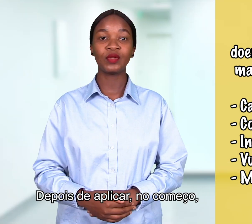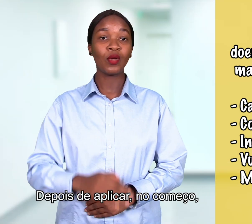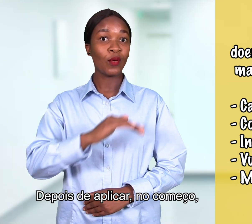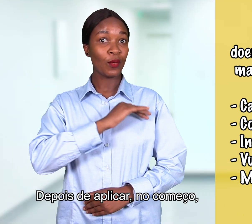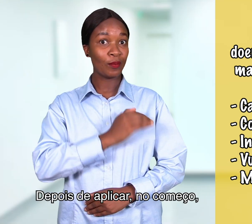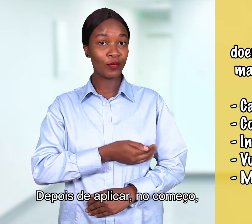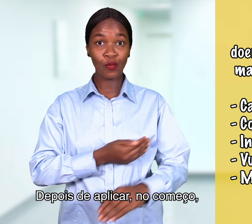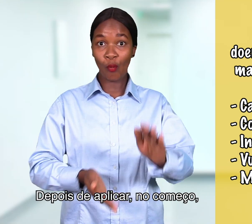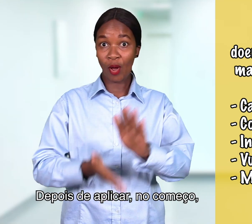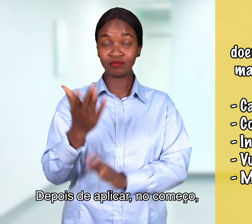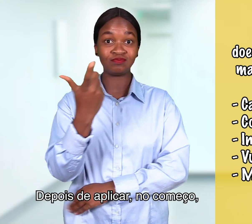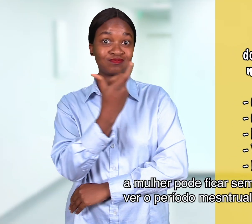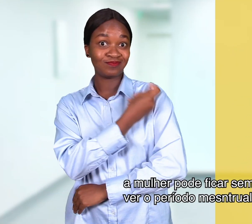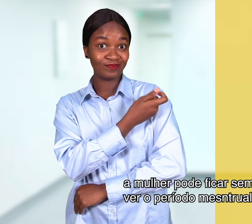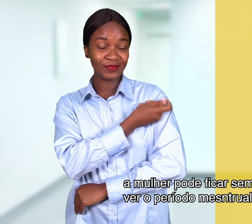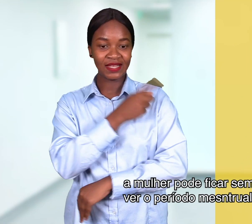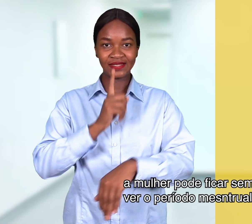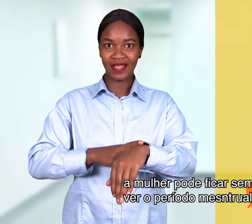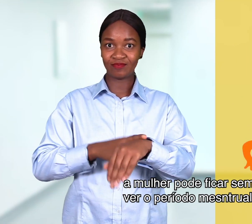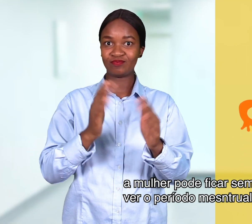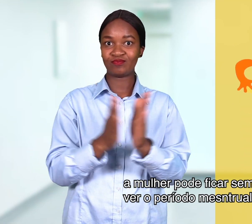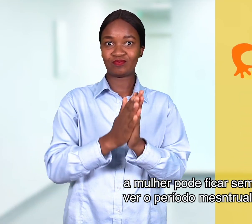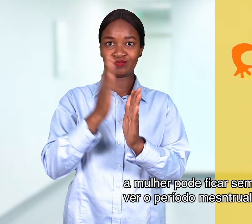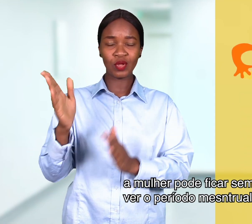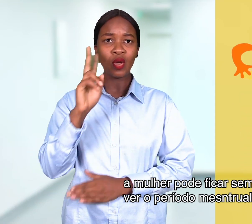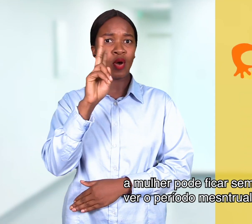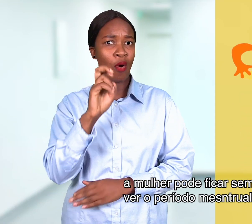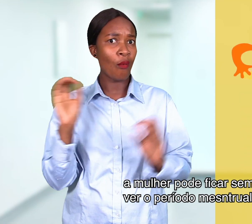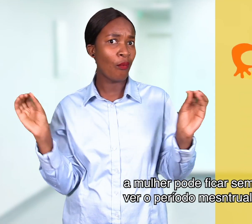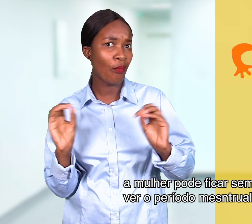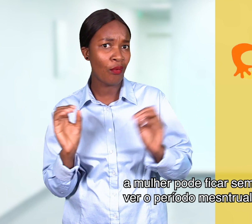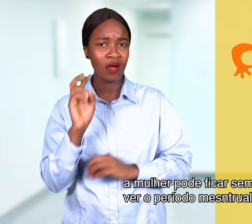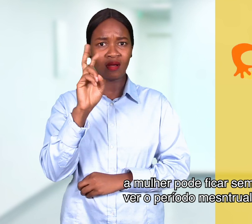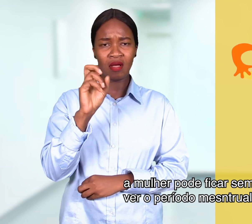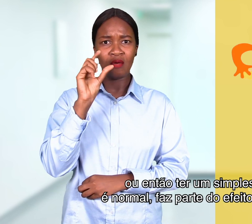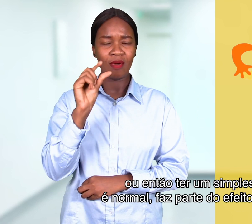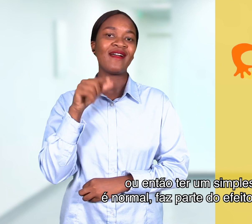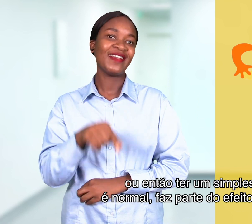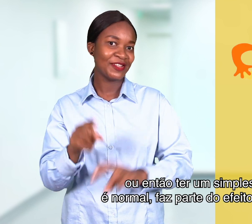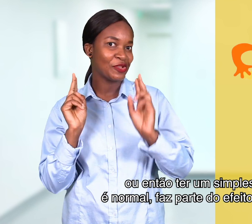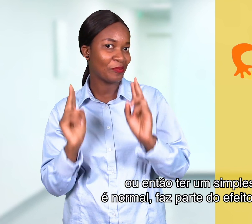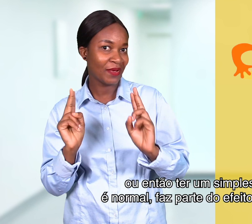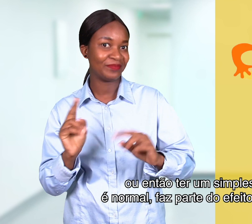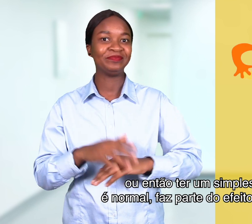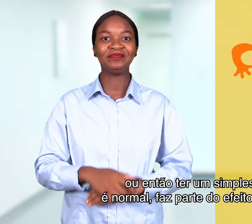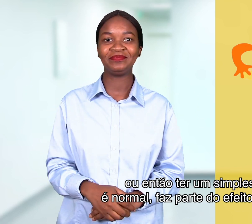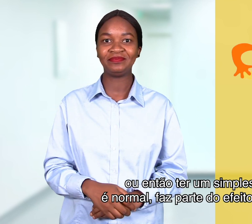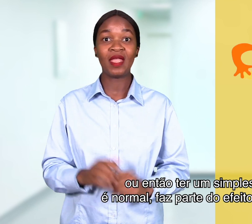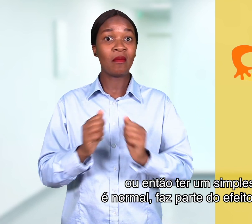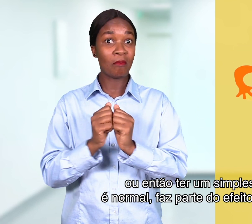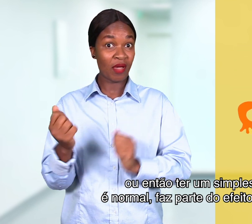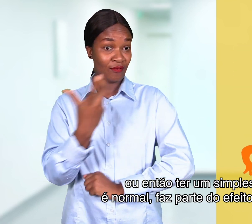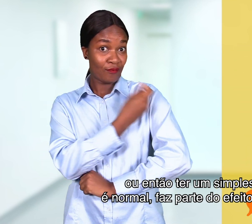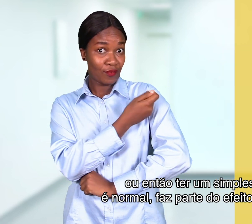Depois de aplicar, no começo, a mulher pode ficar sem ver o período menstrual ou então ter um simples